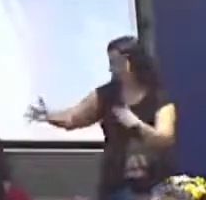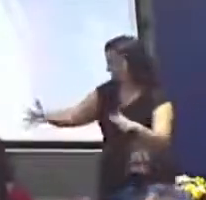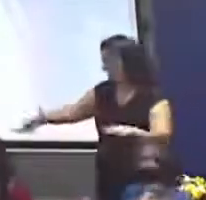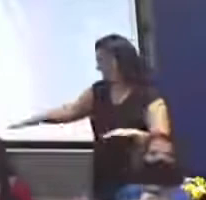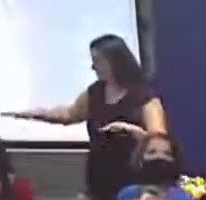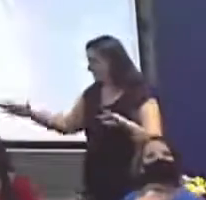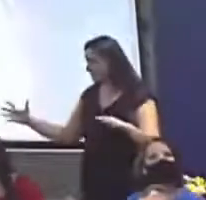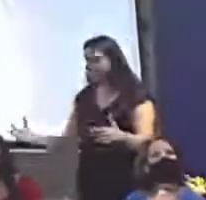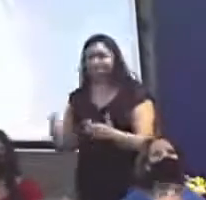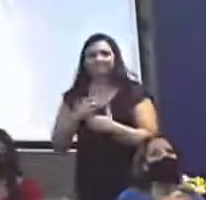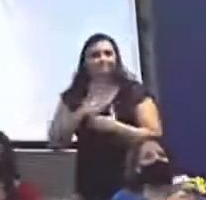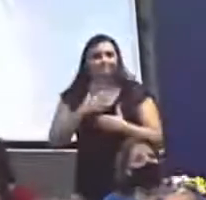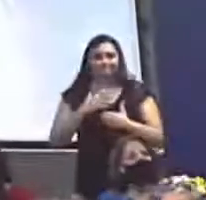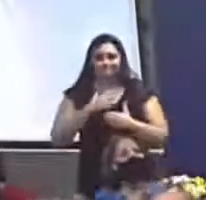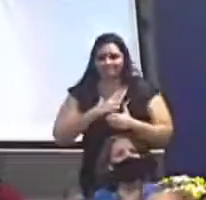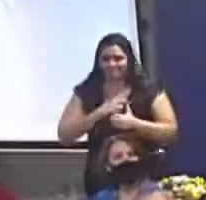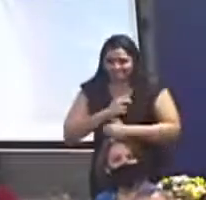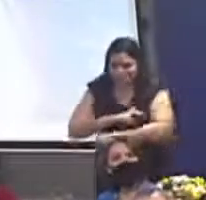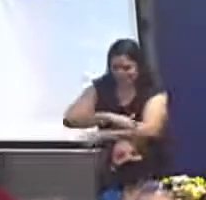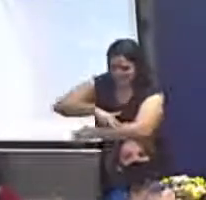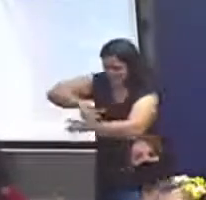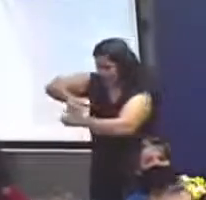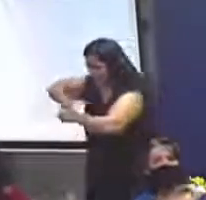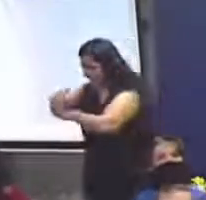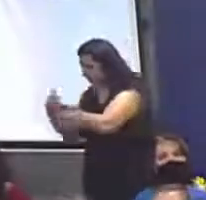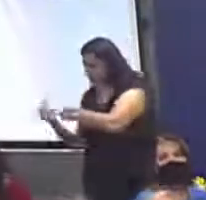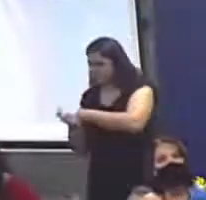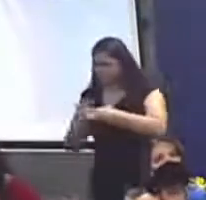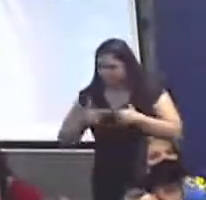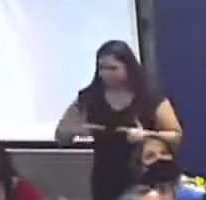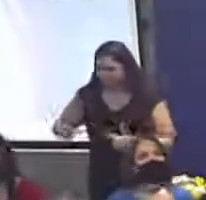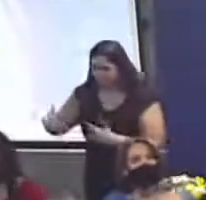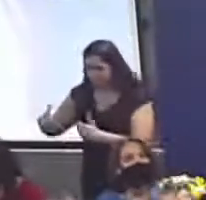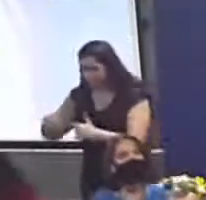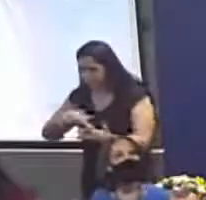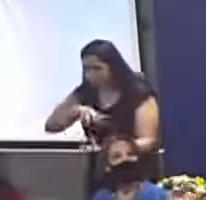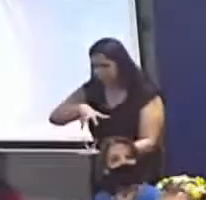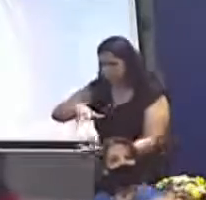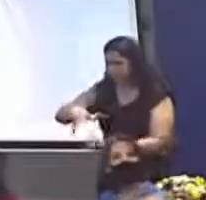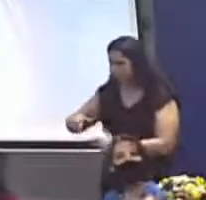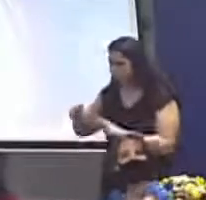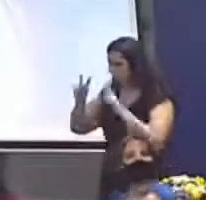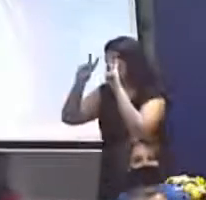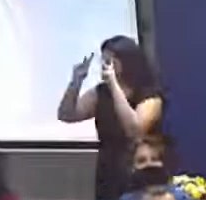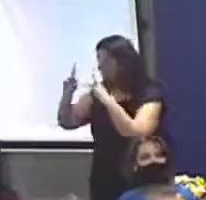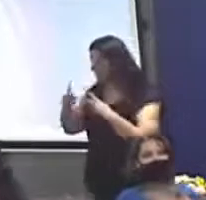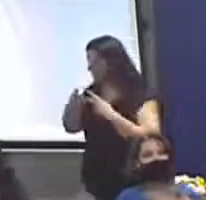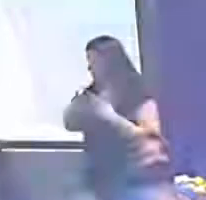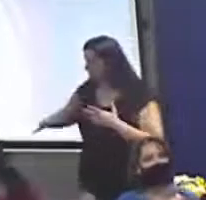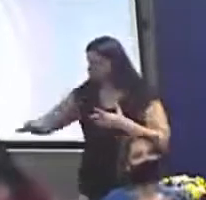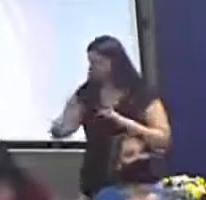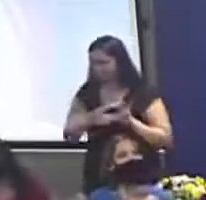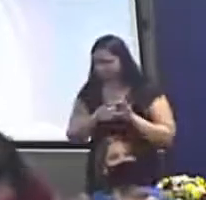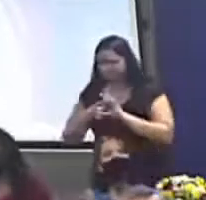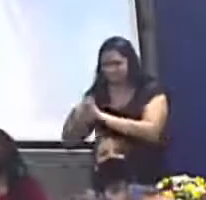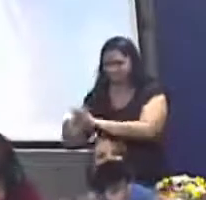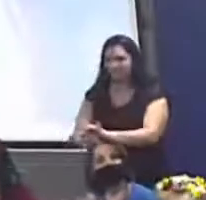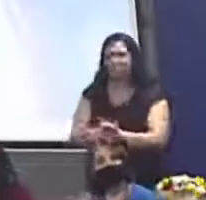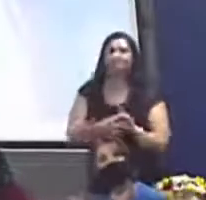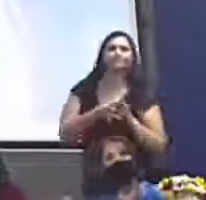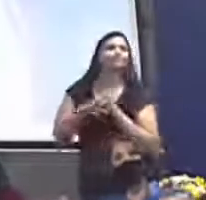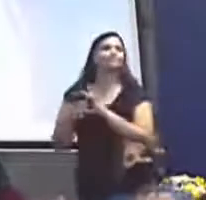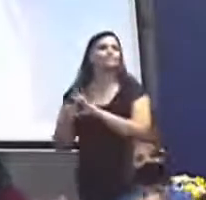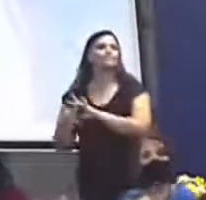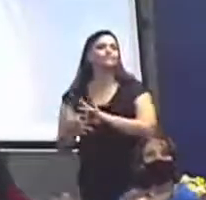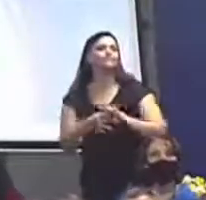lutar. Contra o racismo, flash é luz da humanidade. Pela luz, fraternidade,